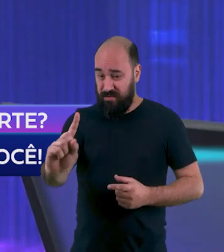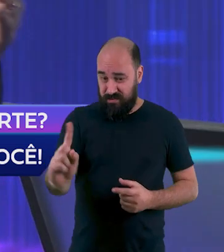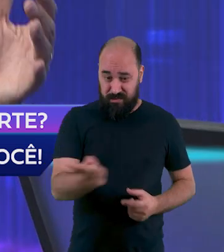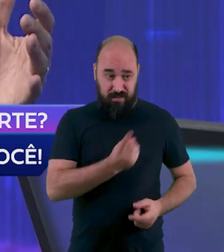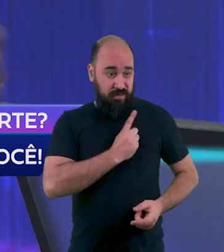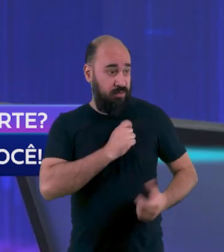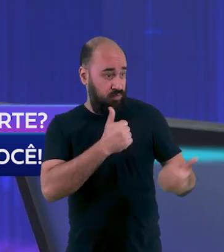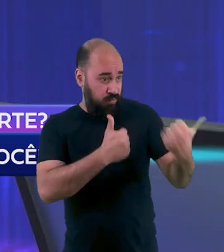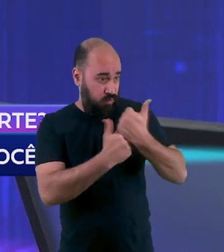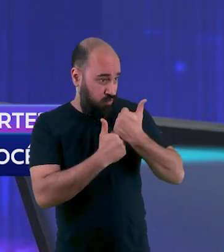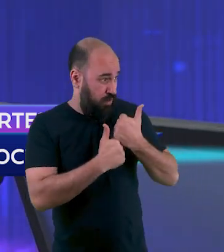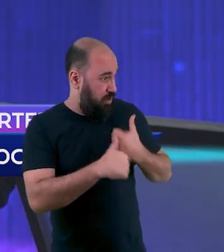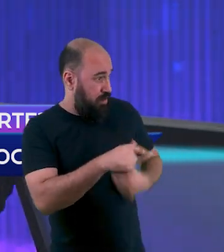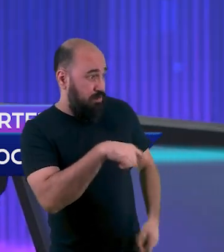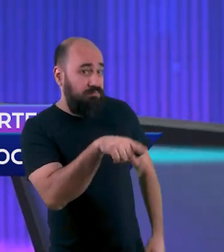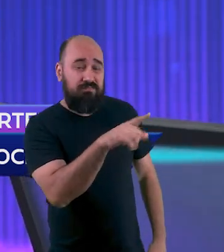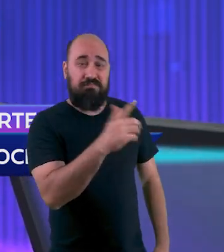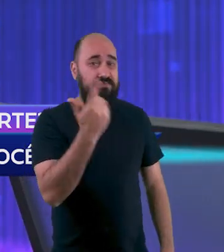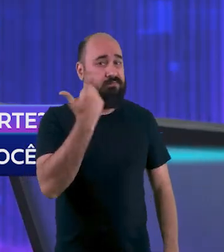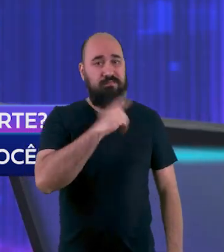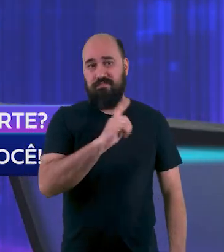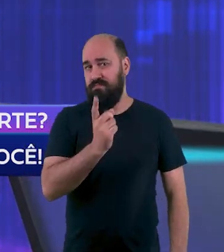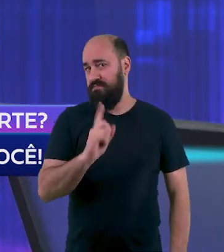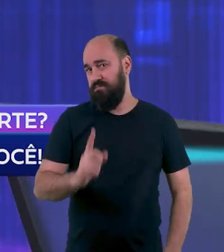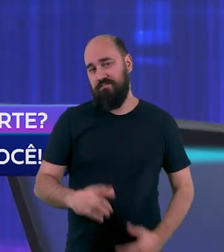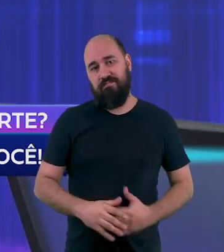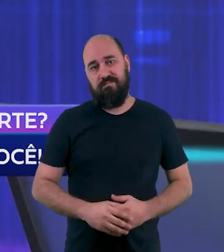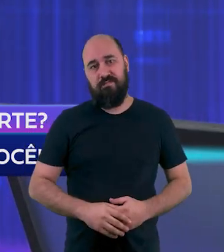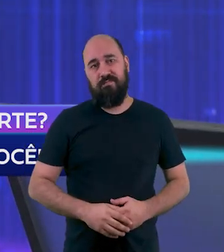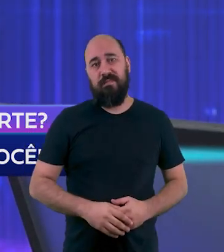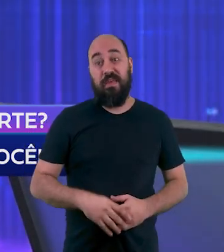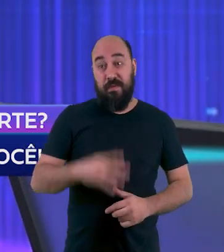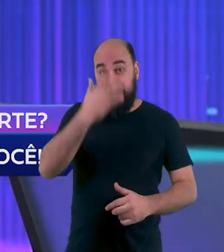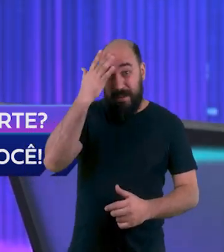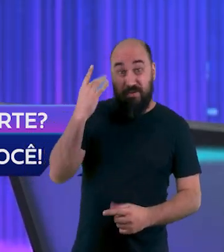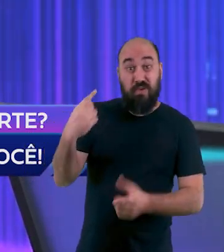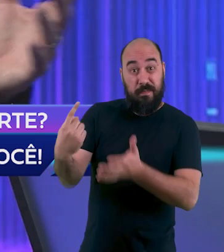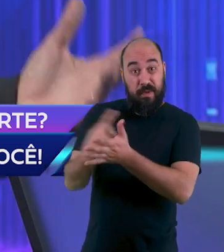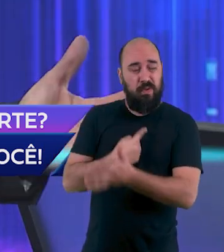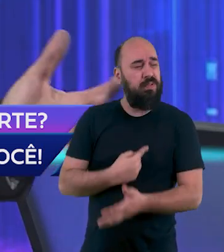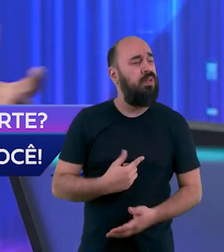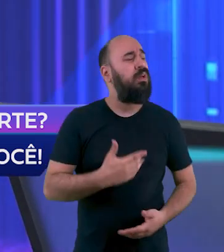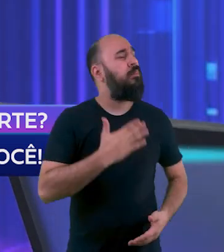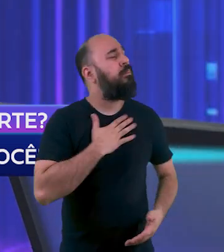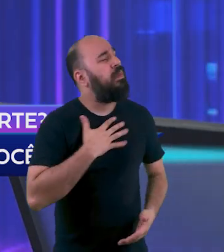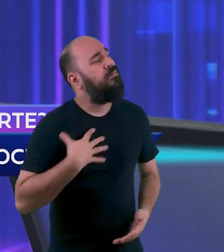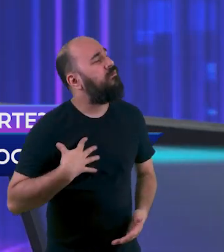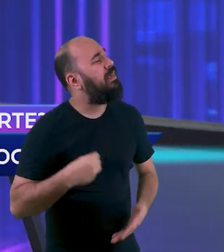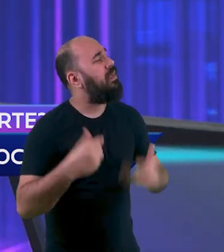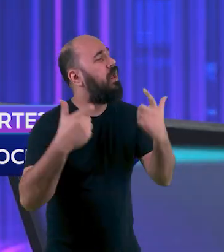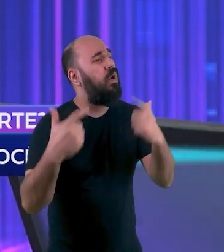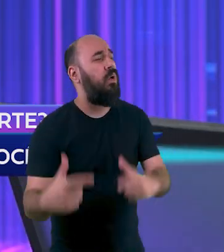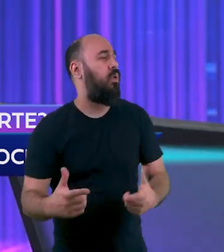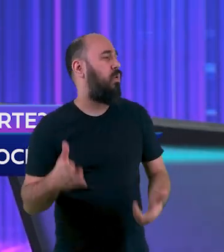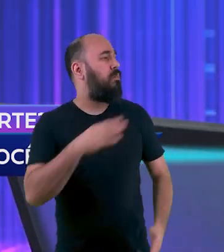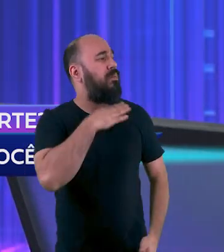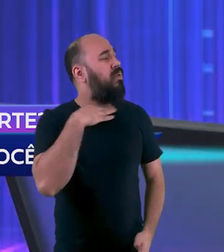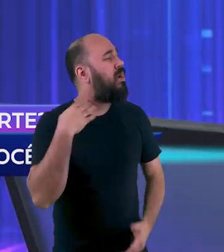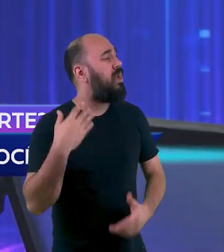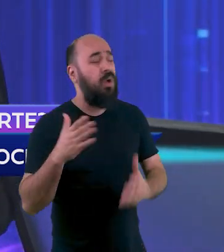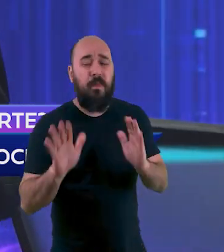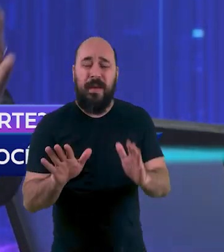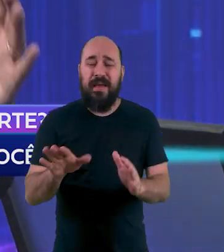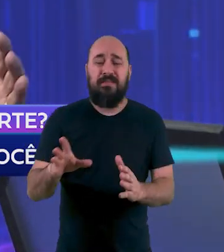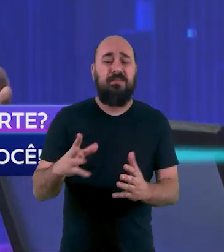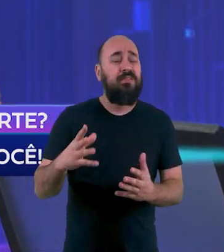Eu escuto perguntas assim, pastor, onde está a minha filha? Para onde foi o meu marido?